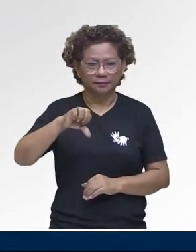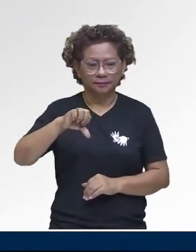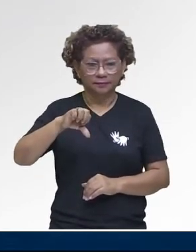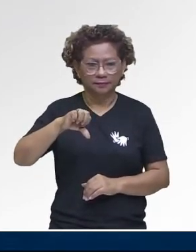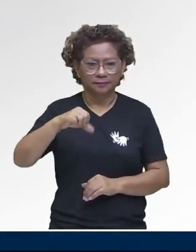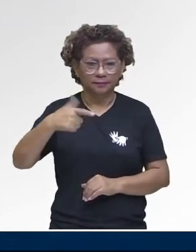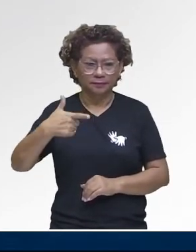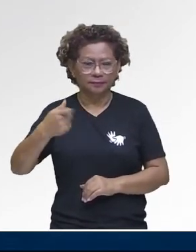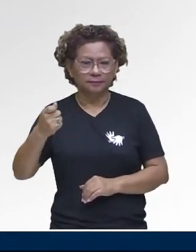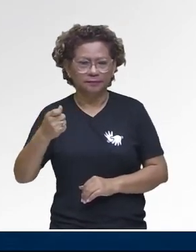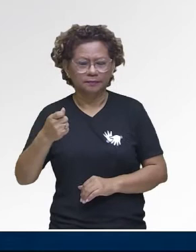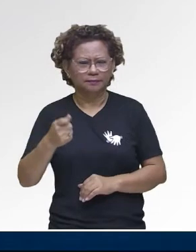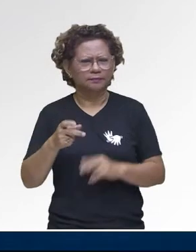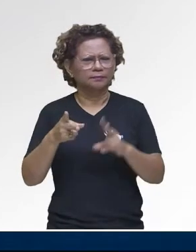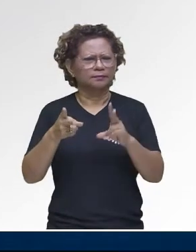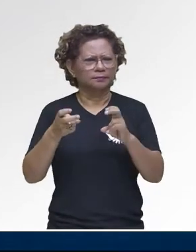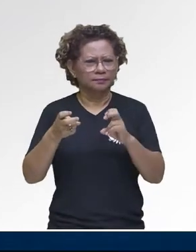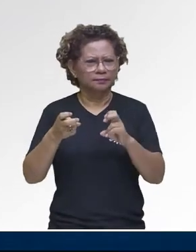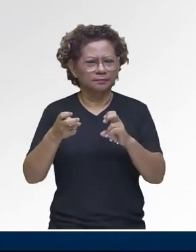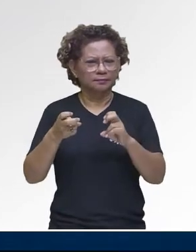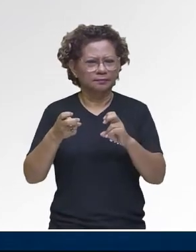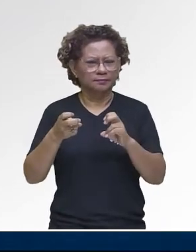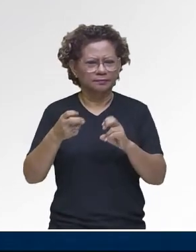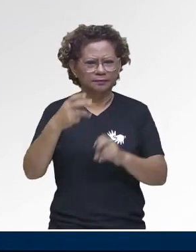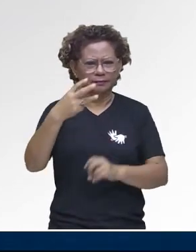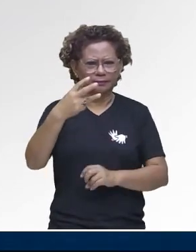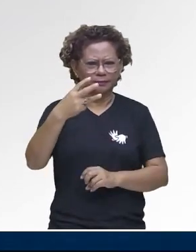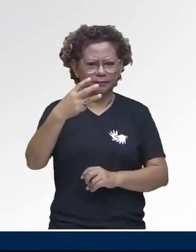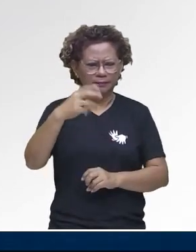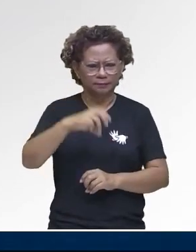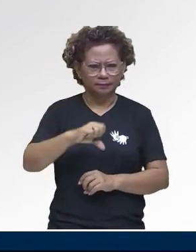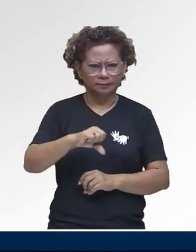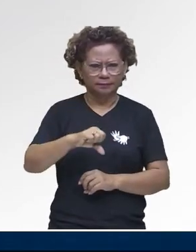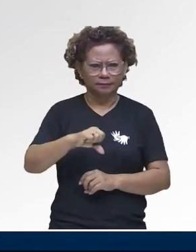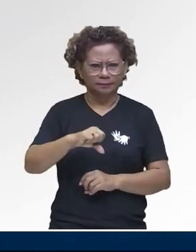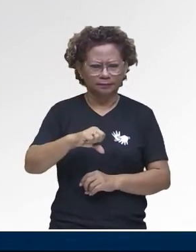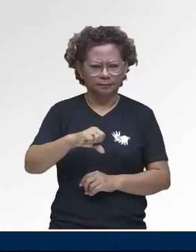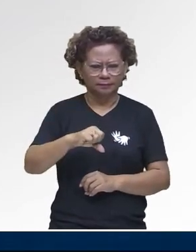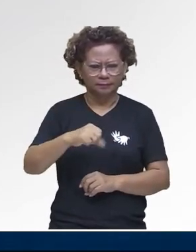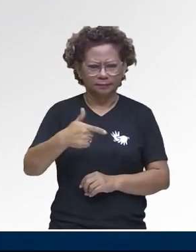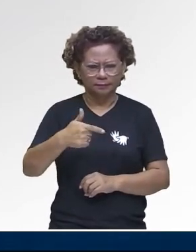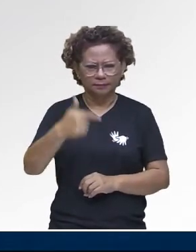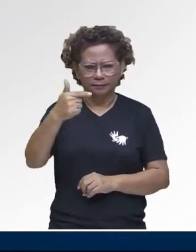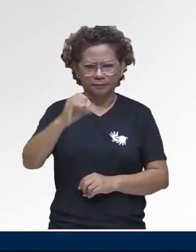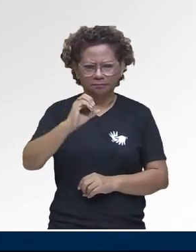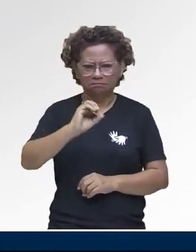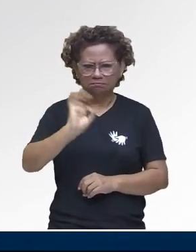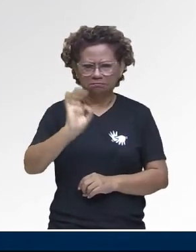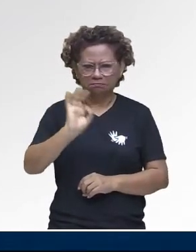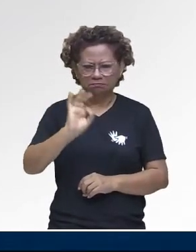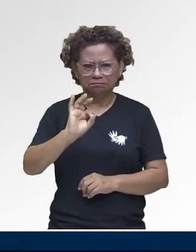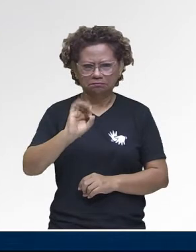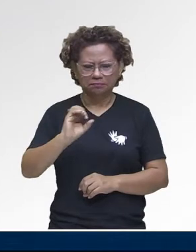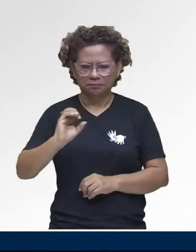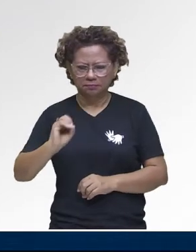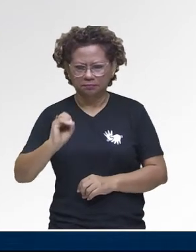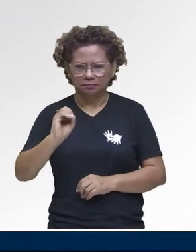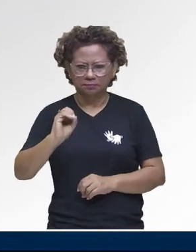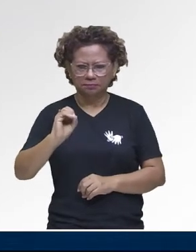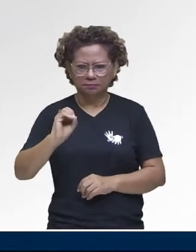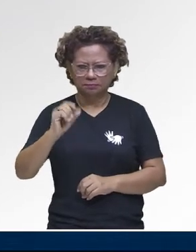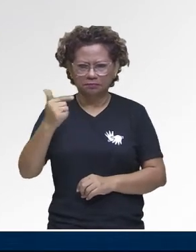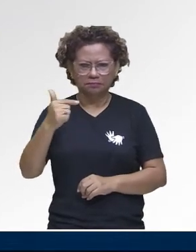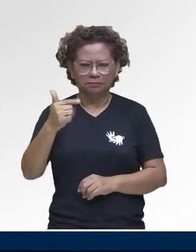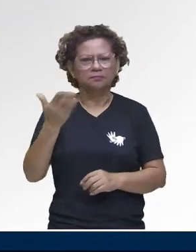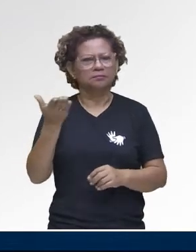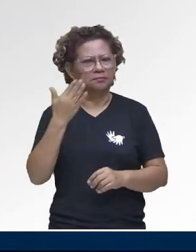920 na casa dos milésimos. Lembra da nossa anotação de importância? Às vezes,